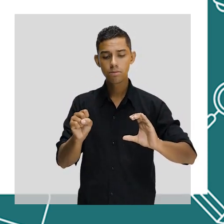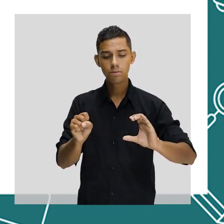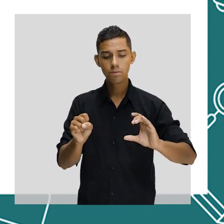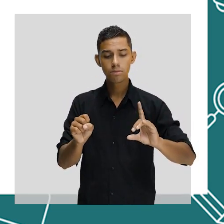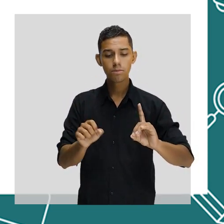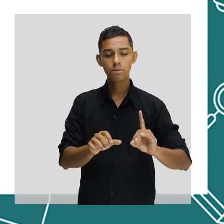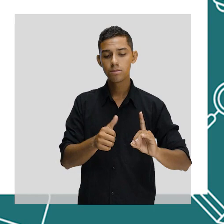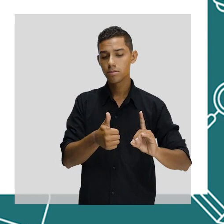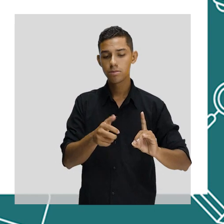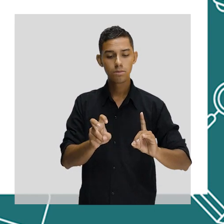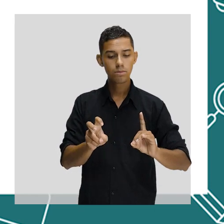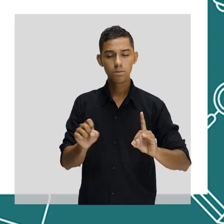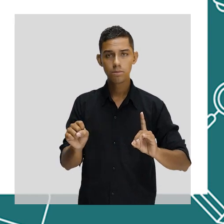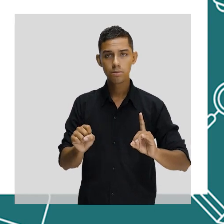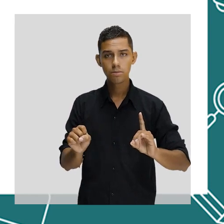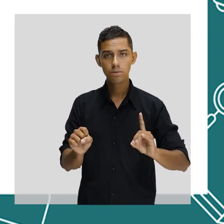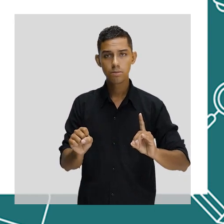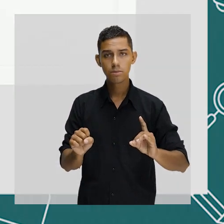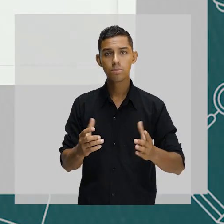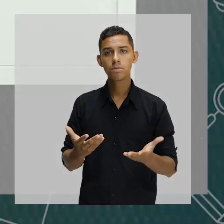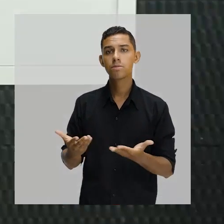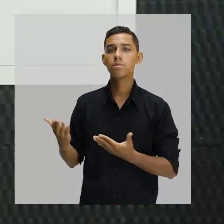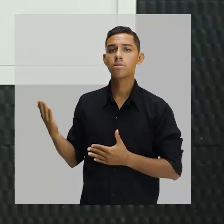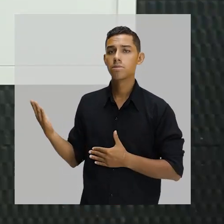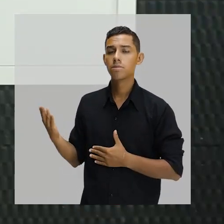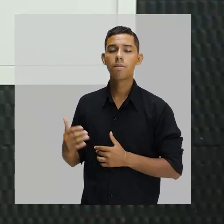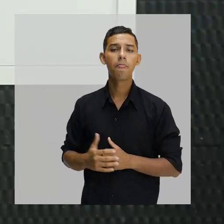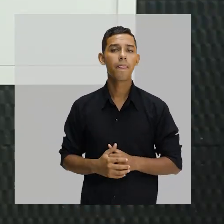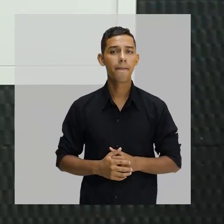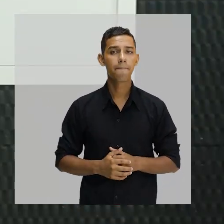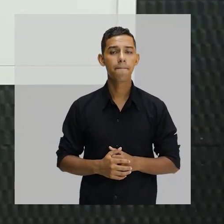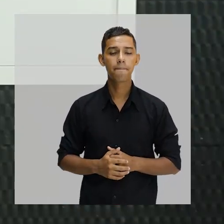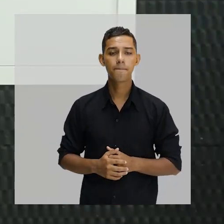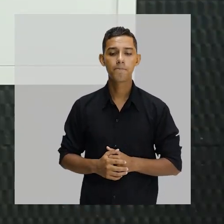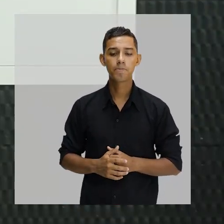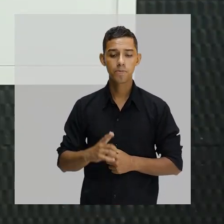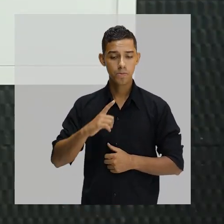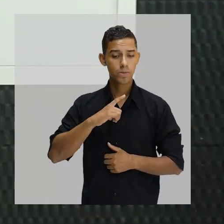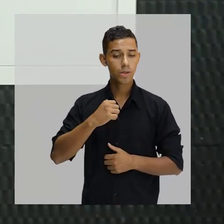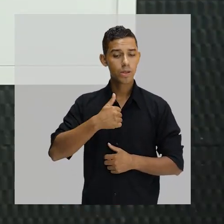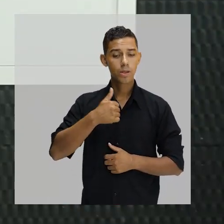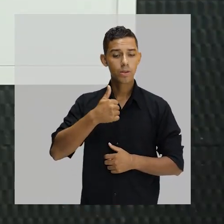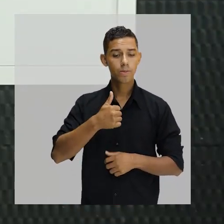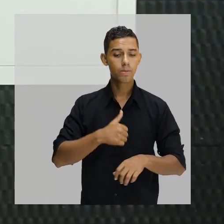ó, tem a função 5 mais